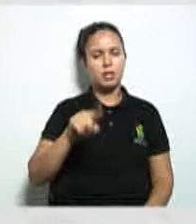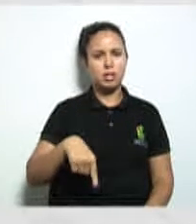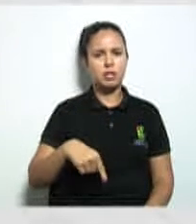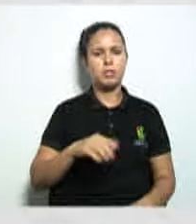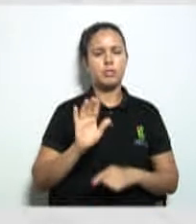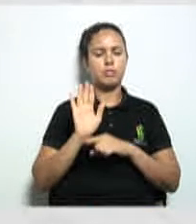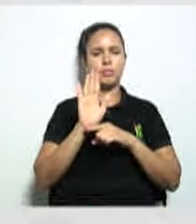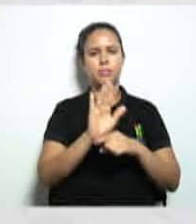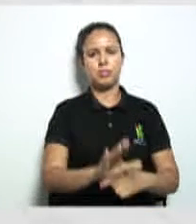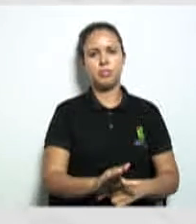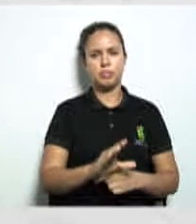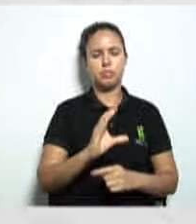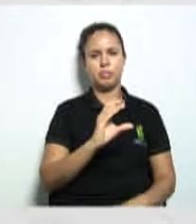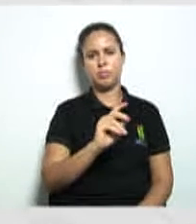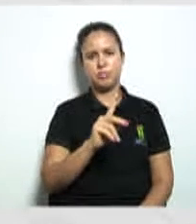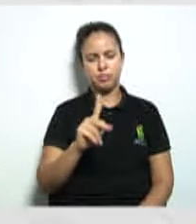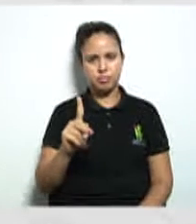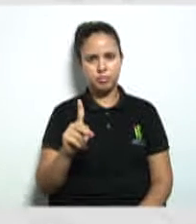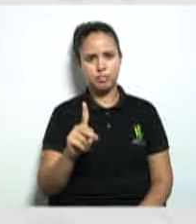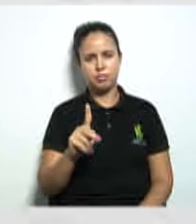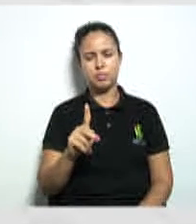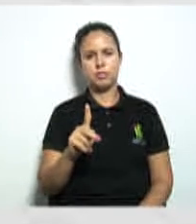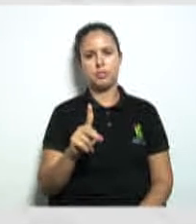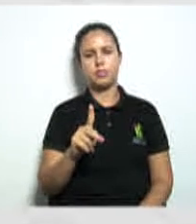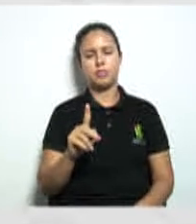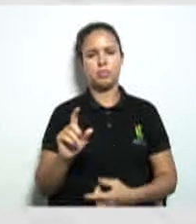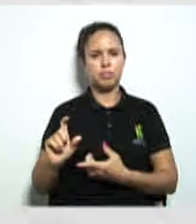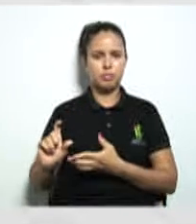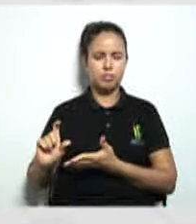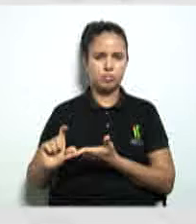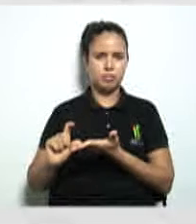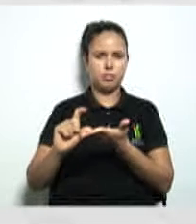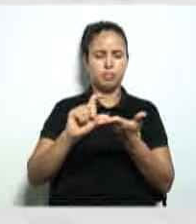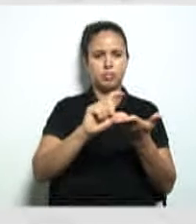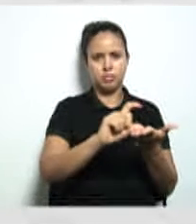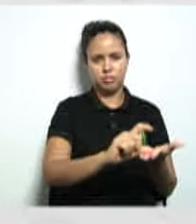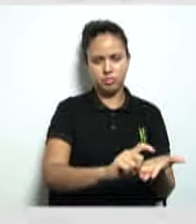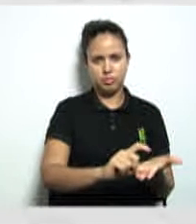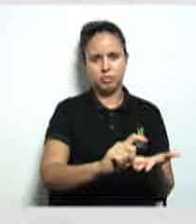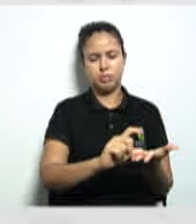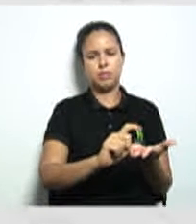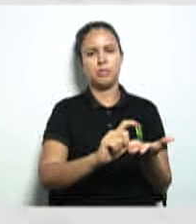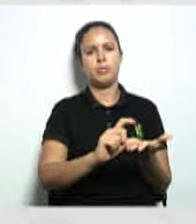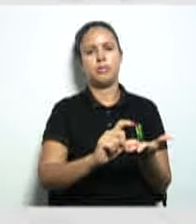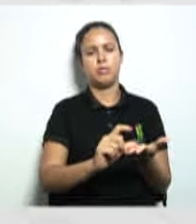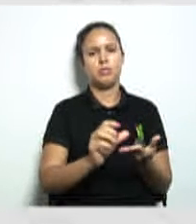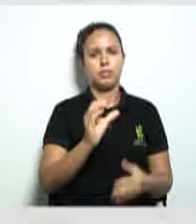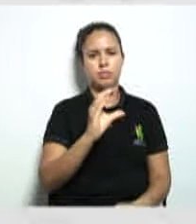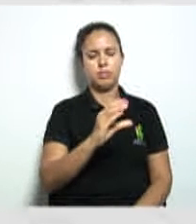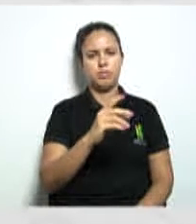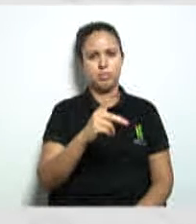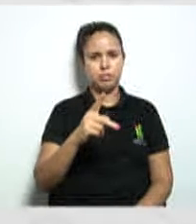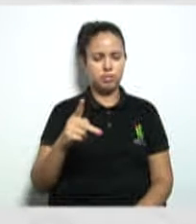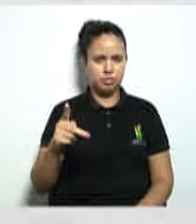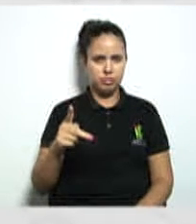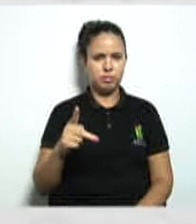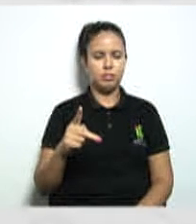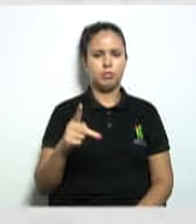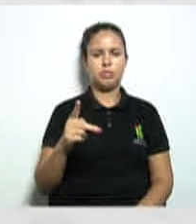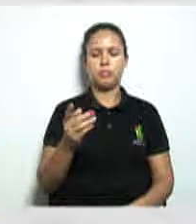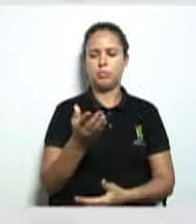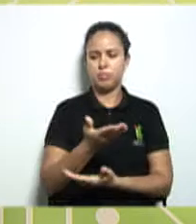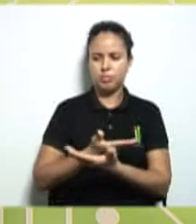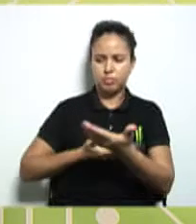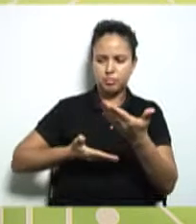da cooperativa, seja colocando seu produto para a cooperativa, possa fazer a intermediação